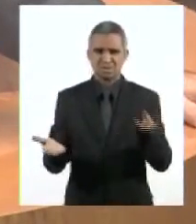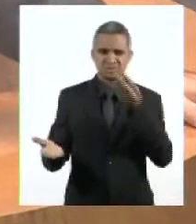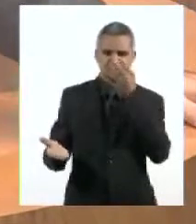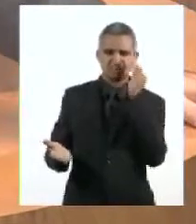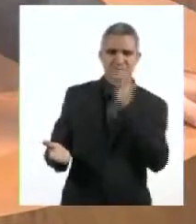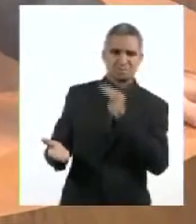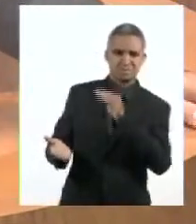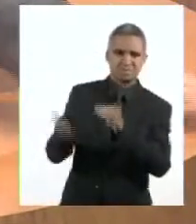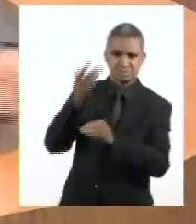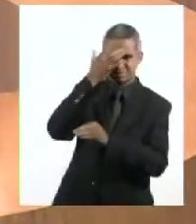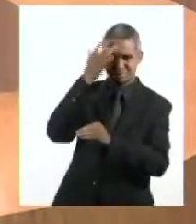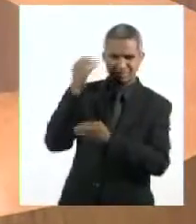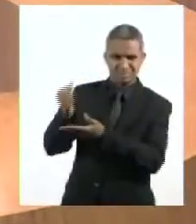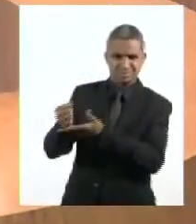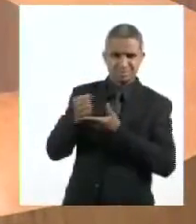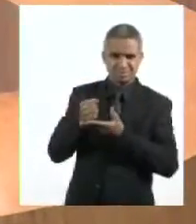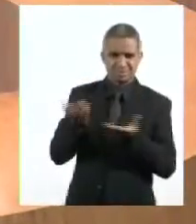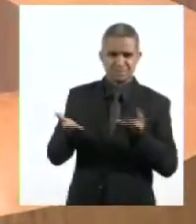o apoiaram.